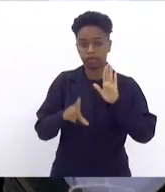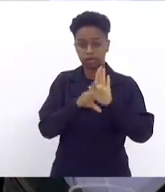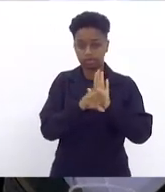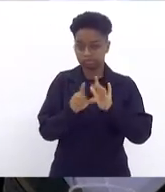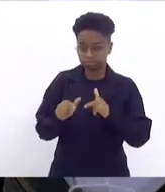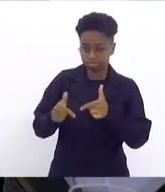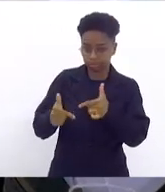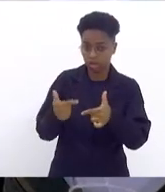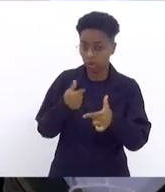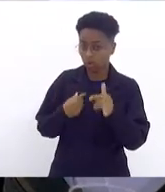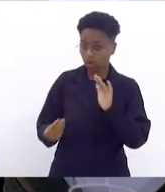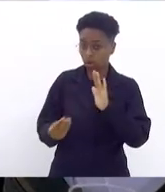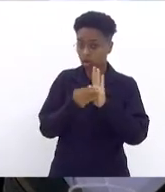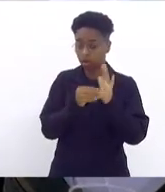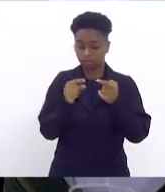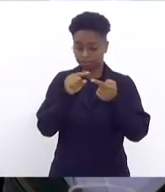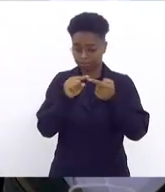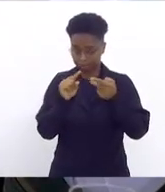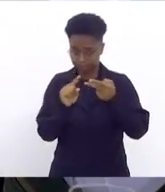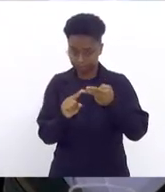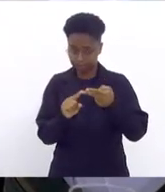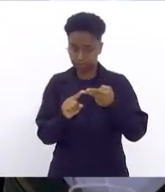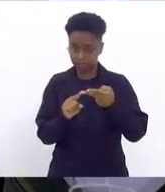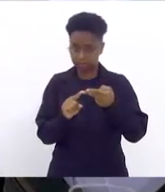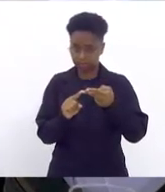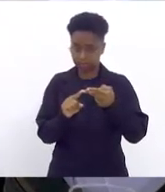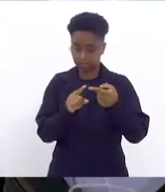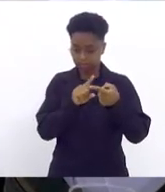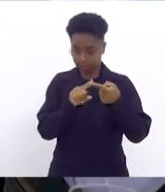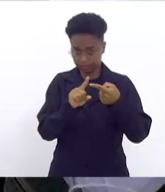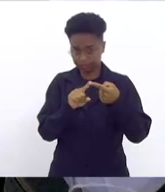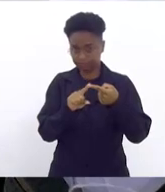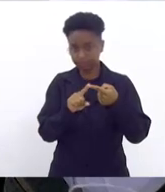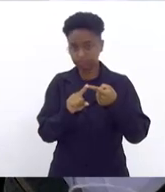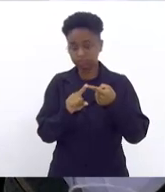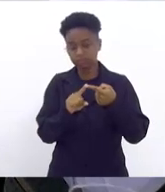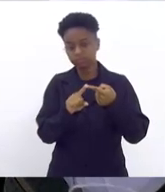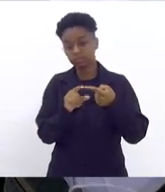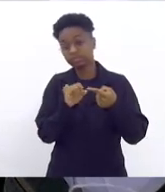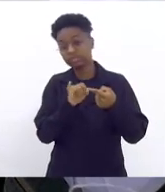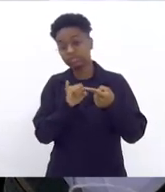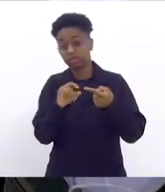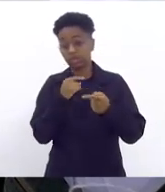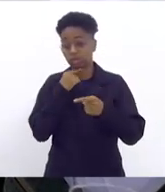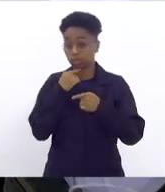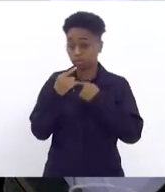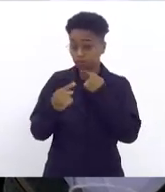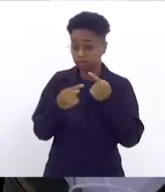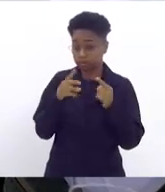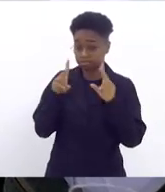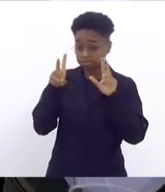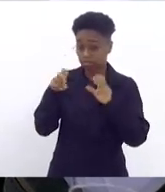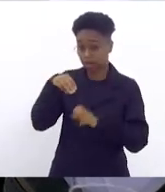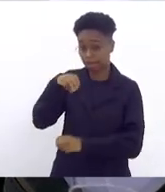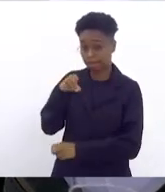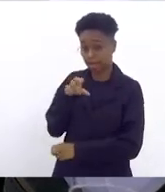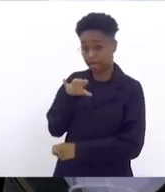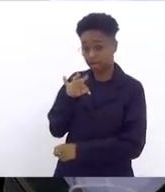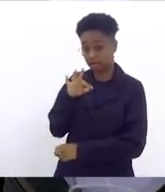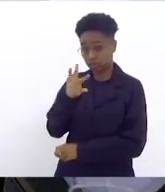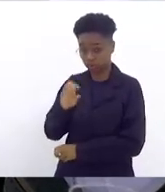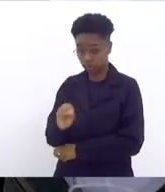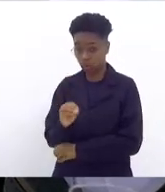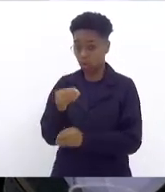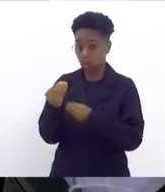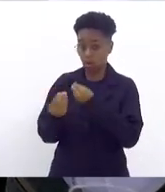eu colocaria assim, duas questões para partilhar com o conjunto dos deputados. Um, se a gente tem alguma dúvida no mérito que nos faz levar isso,